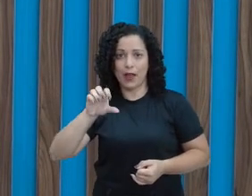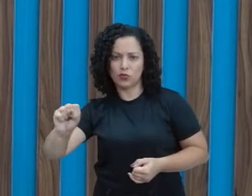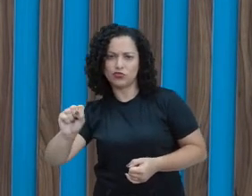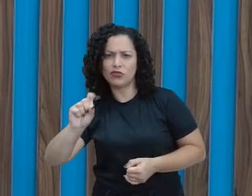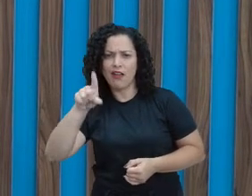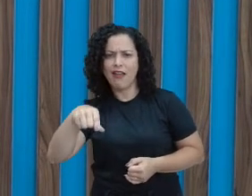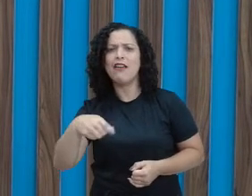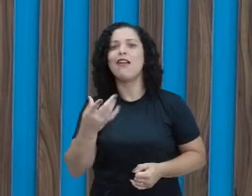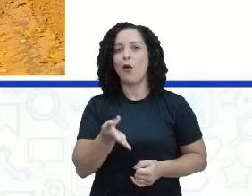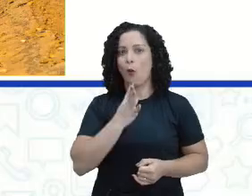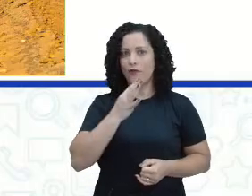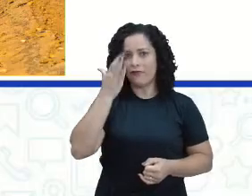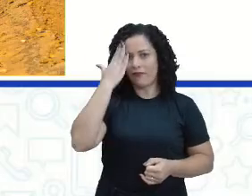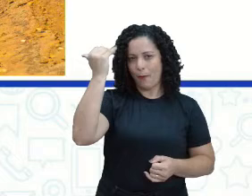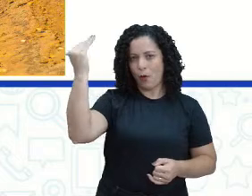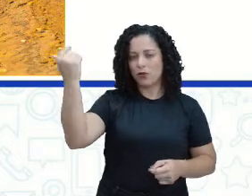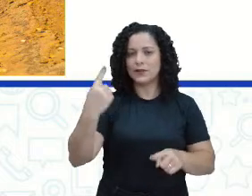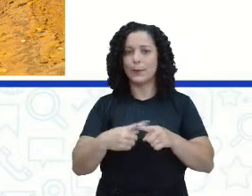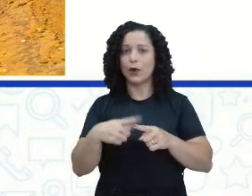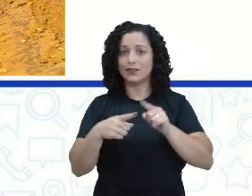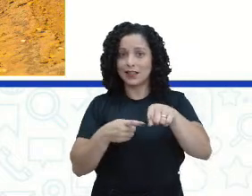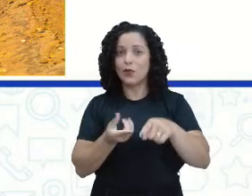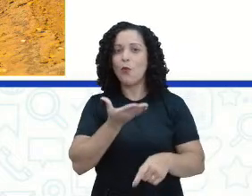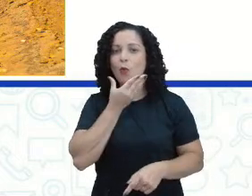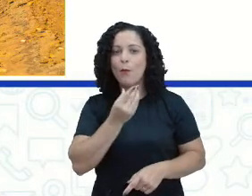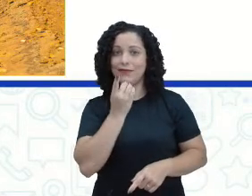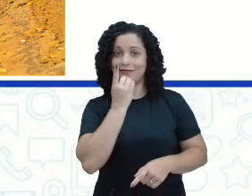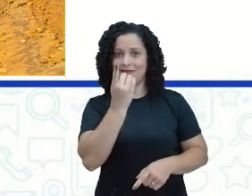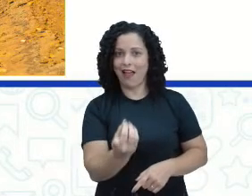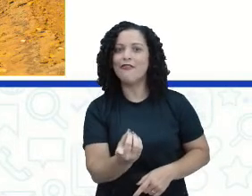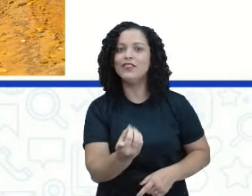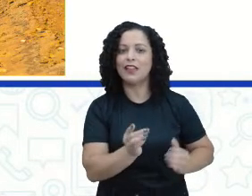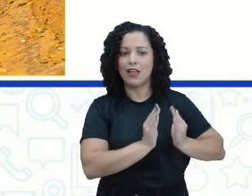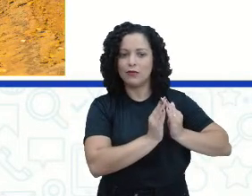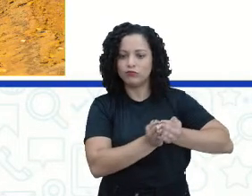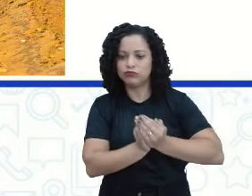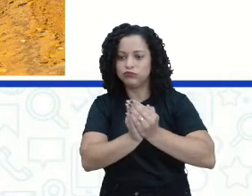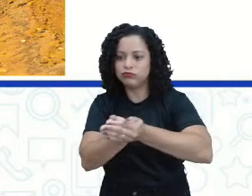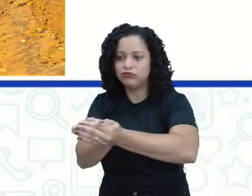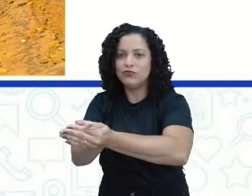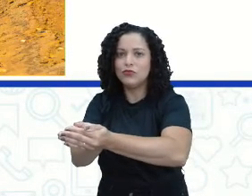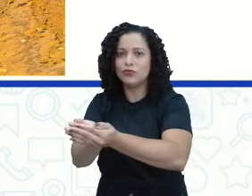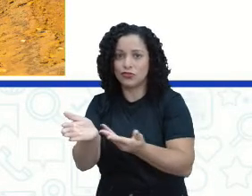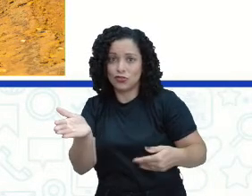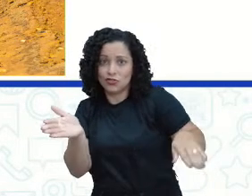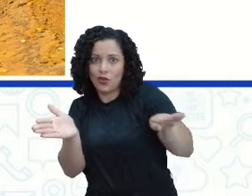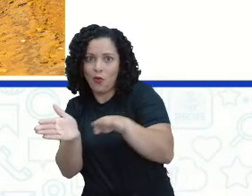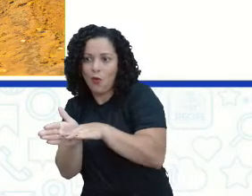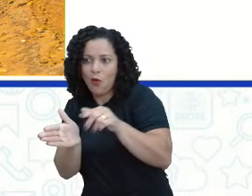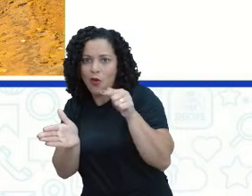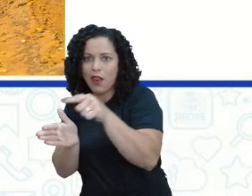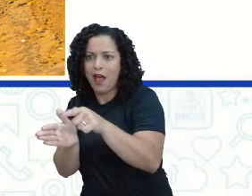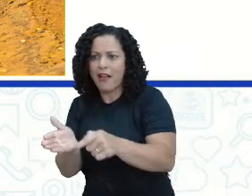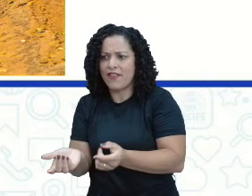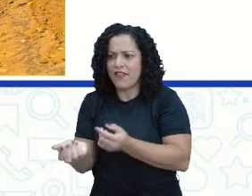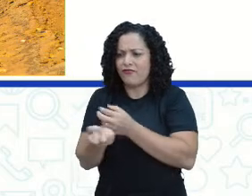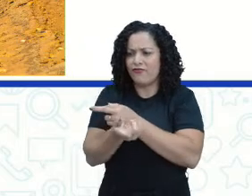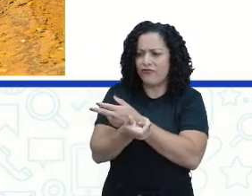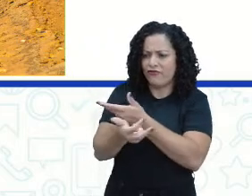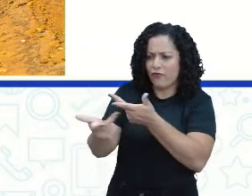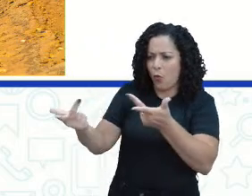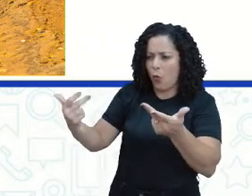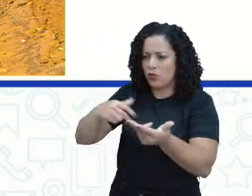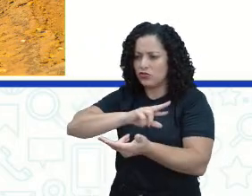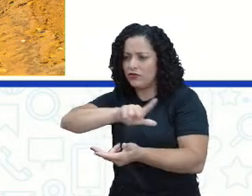com essa viagem de Darwin. E aí Darwin, quando chegou lá, ele ficou encantado com a grande variedade de fauna e